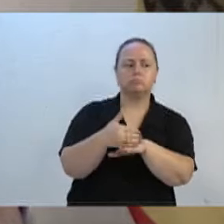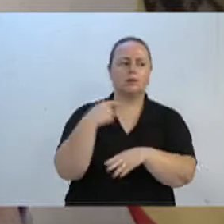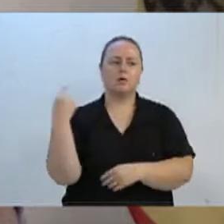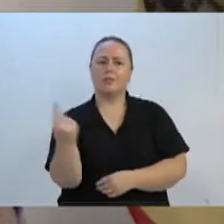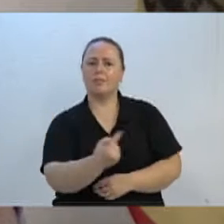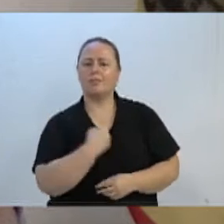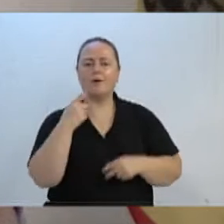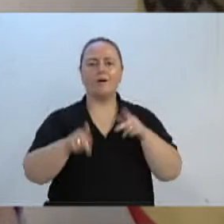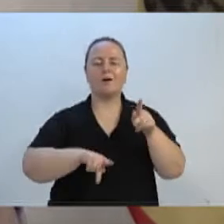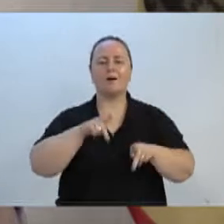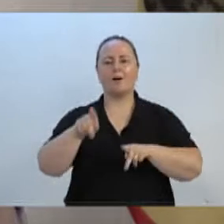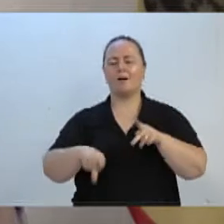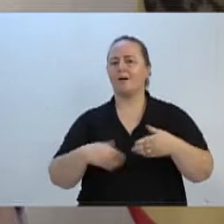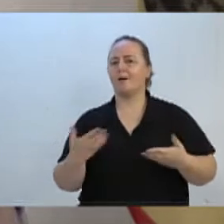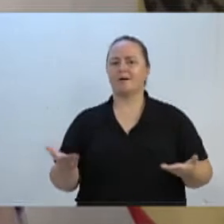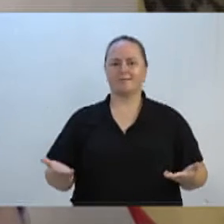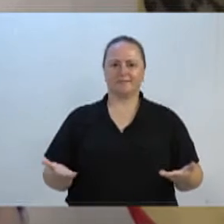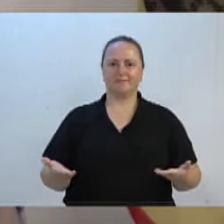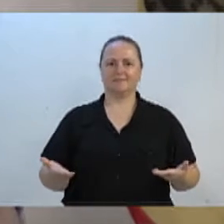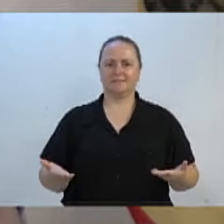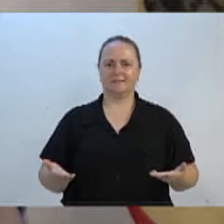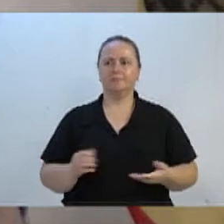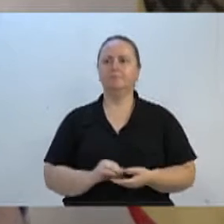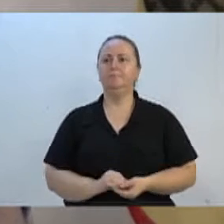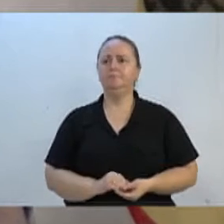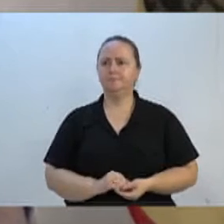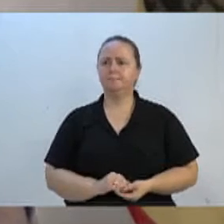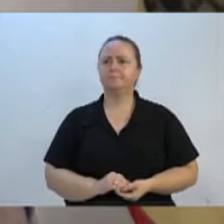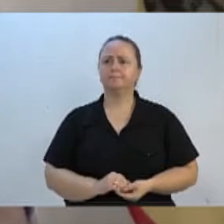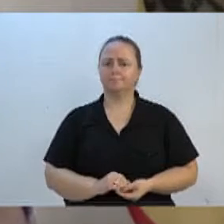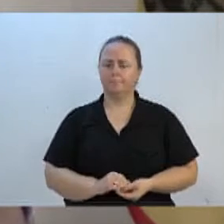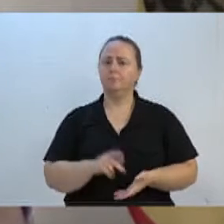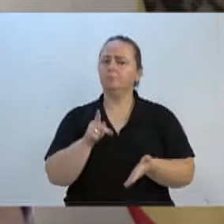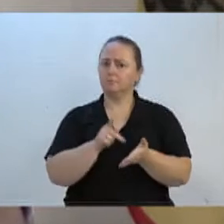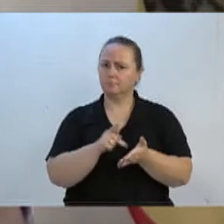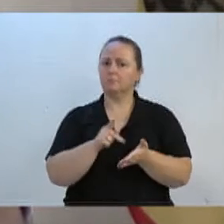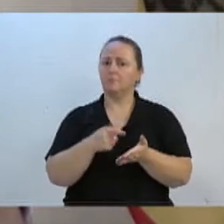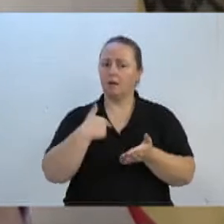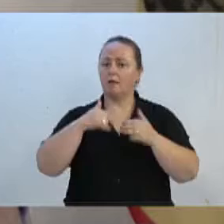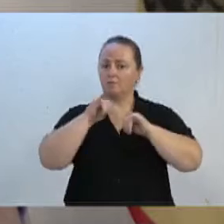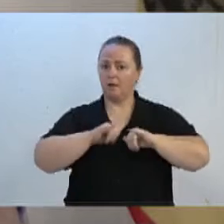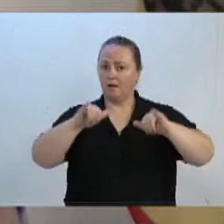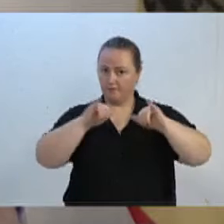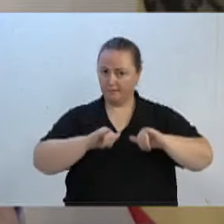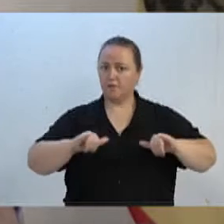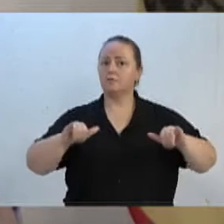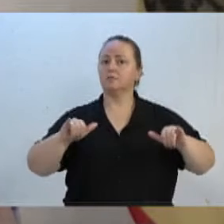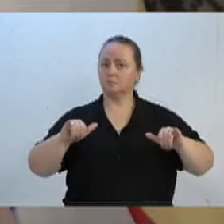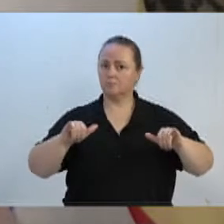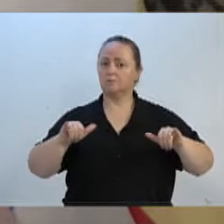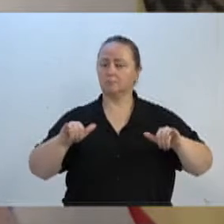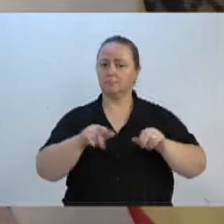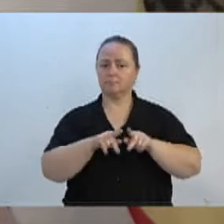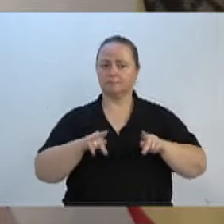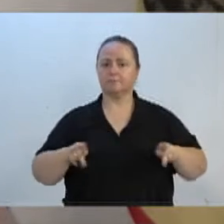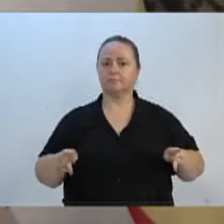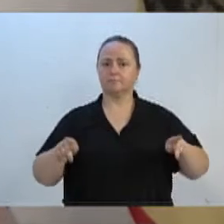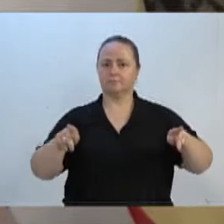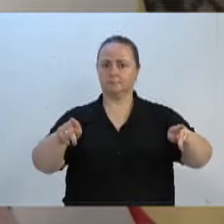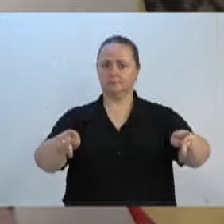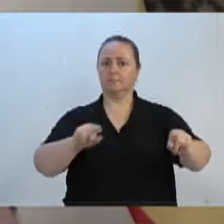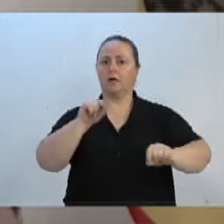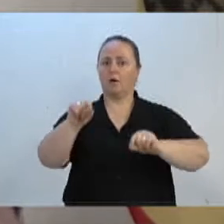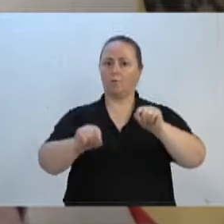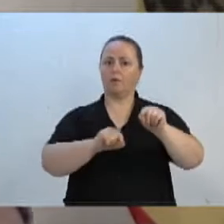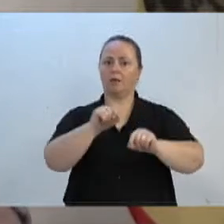povo. E eu tenho dito em tom lúdico, vou repetir. A Procuradoria não vai à